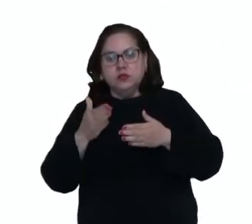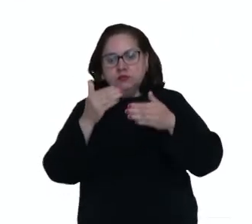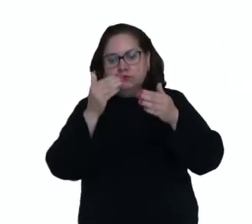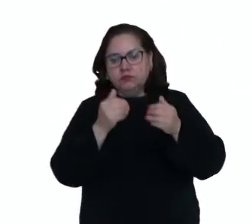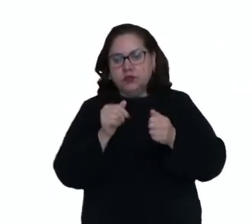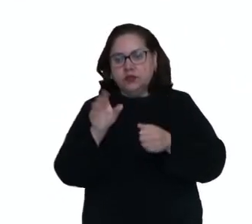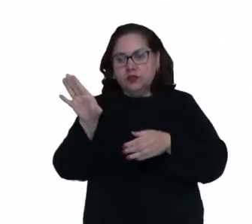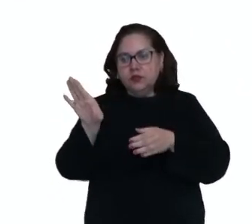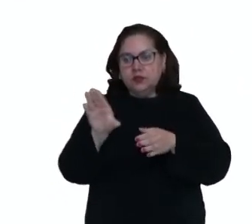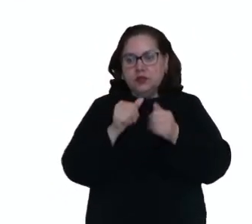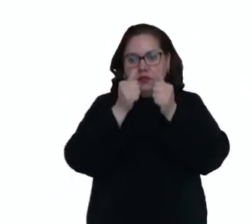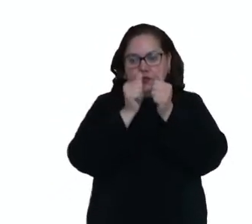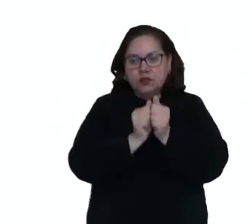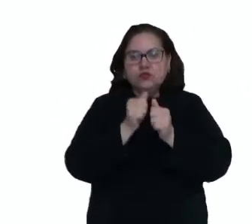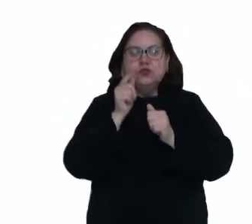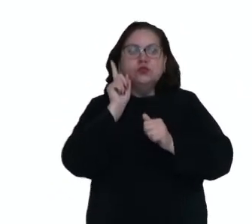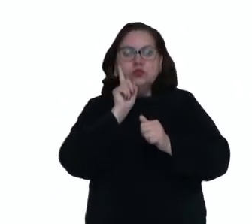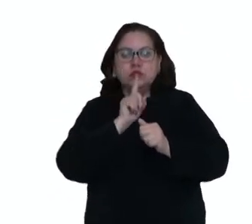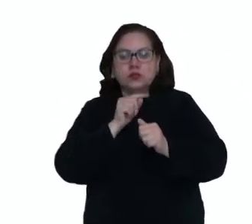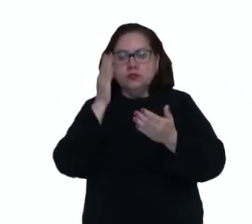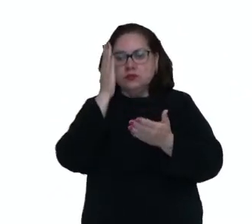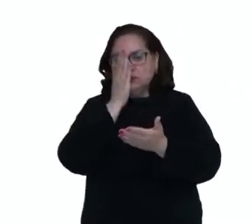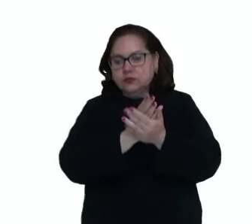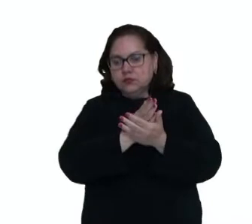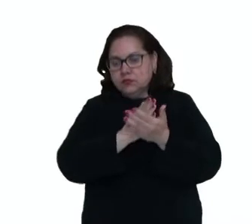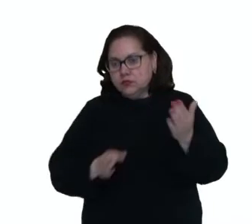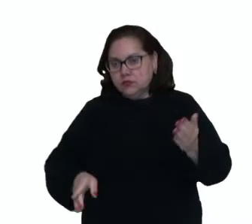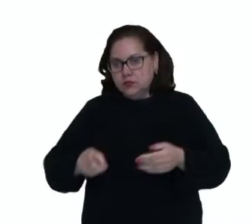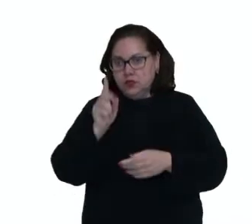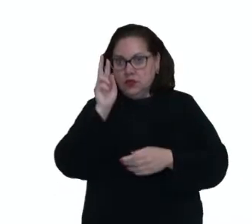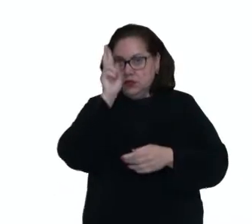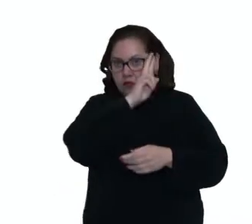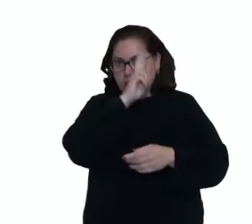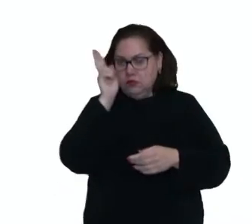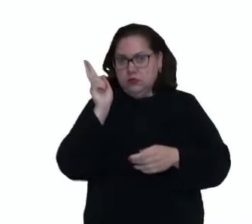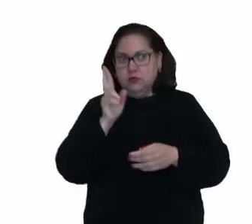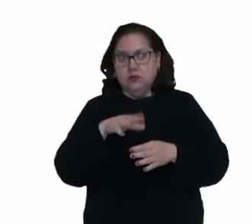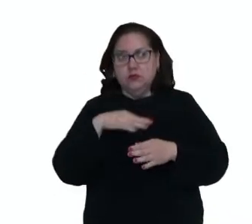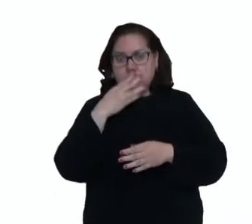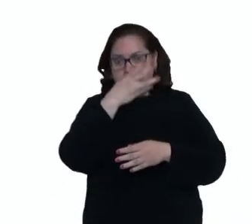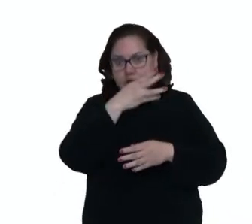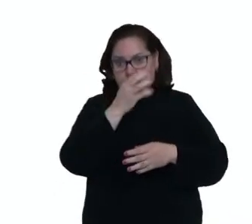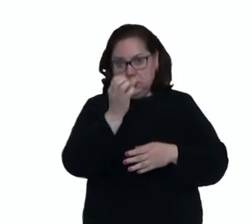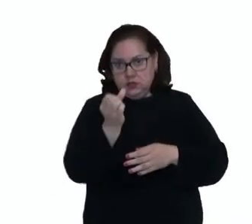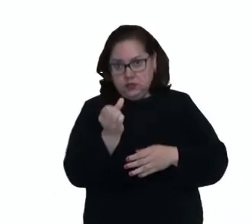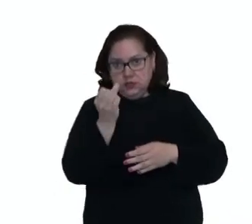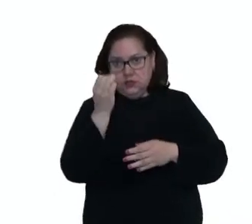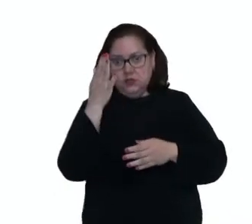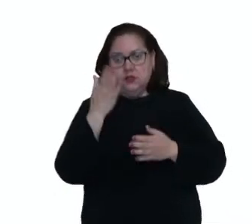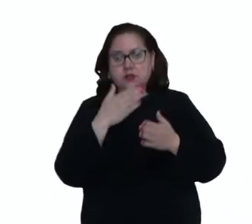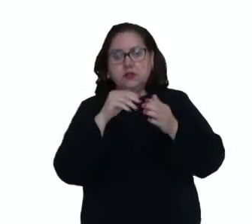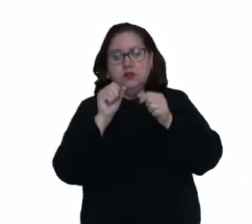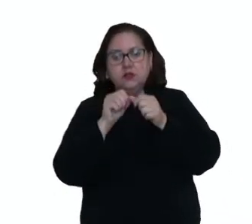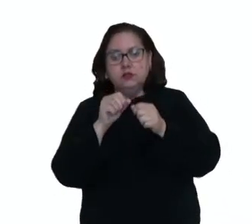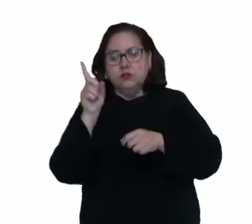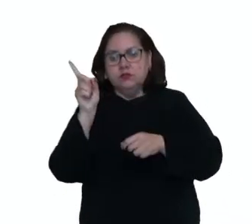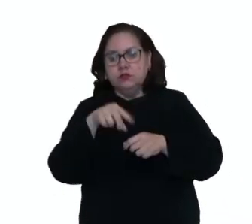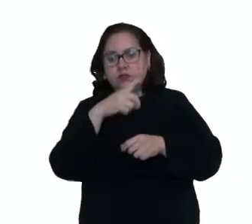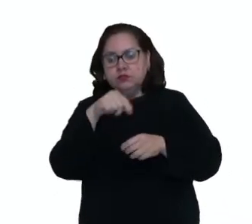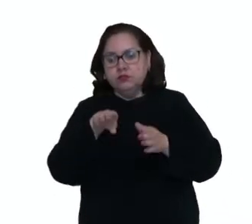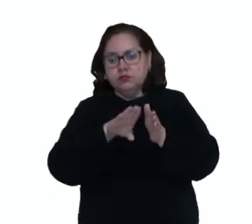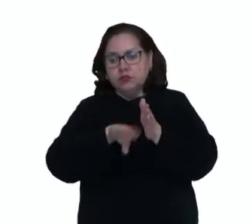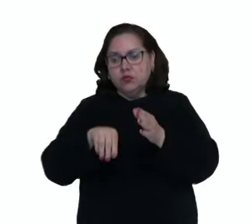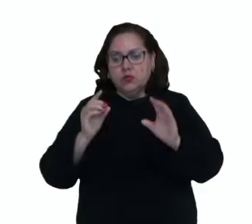Estados Unidos. Assim, ele rompe relações com a União Soviética em 46 e torna ilegal o